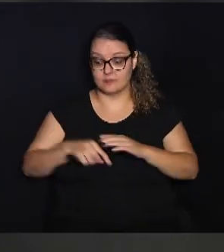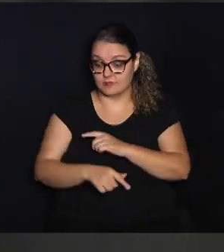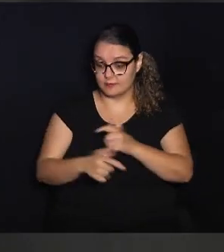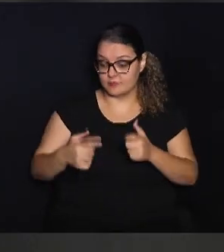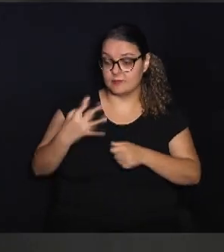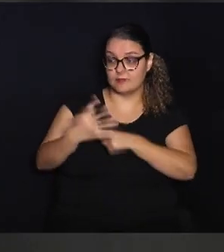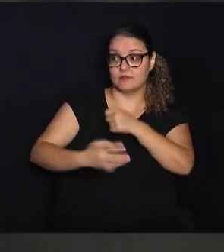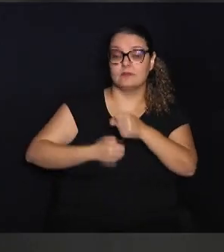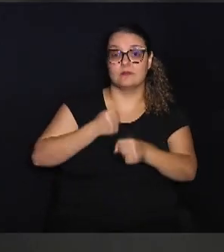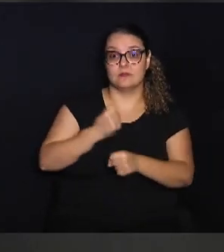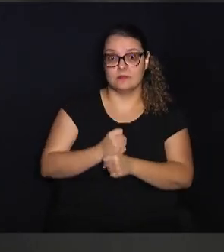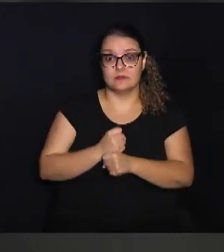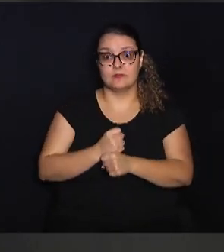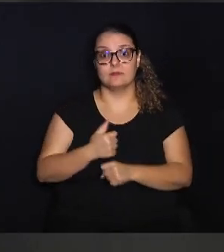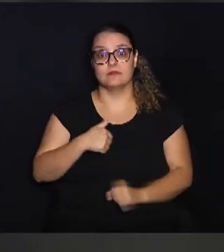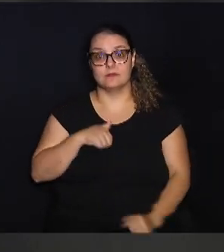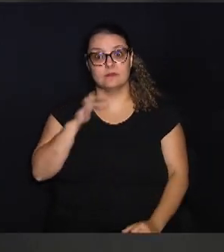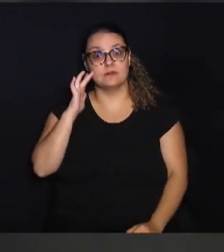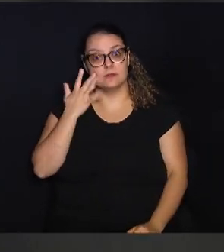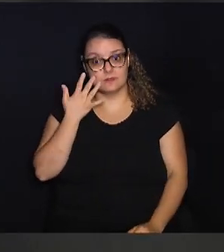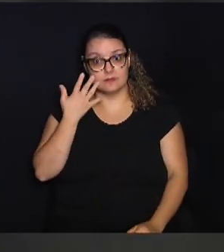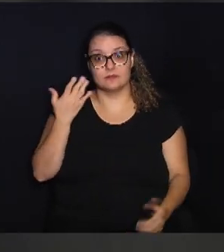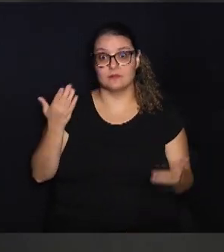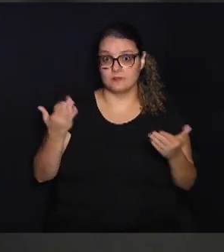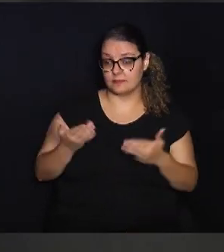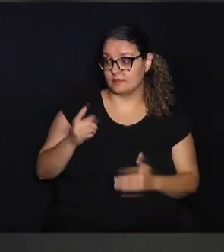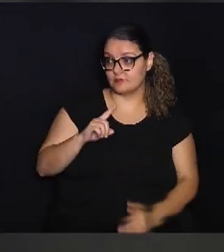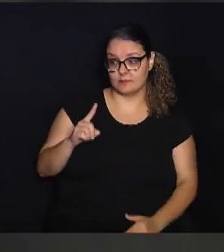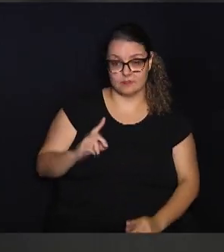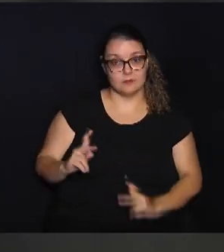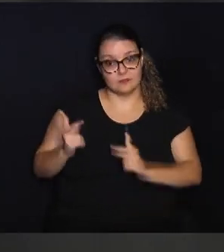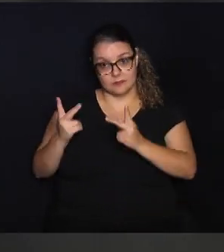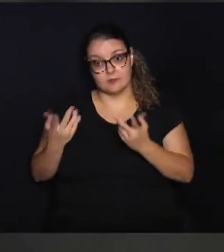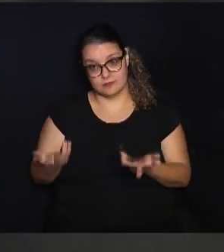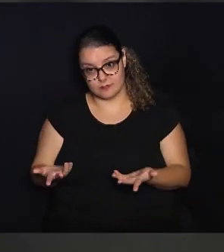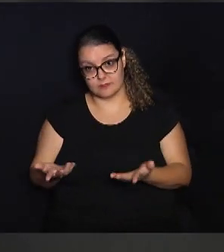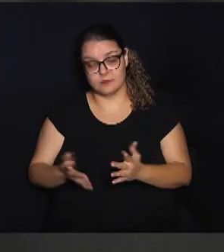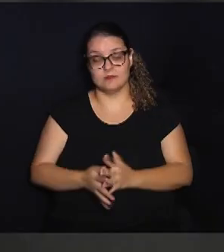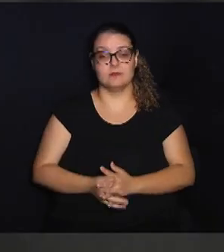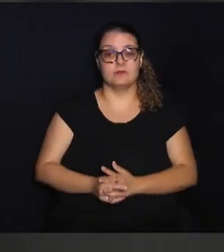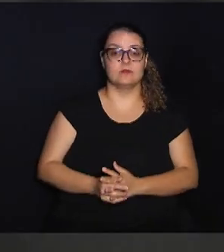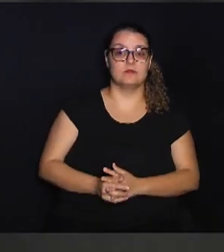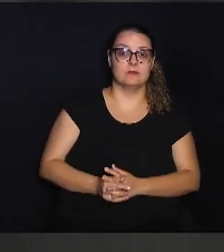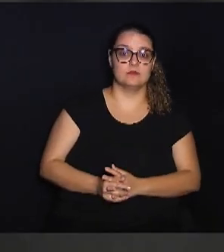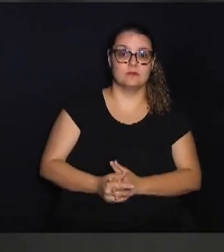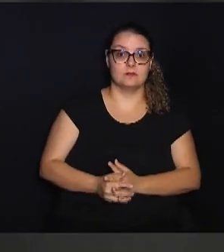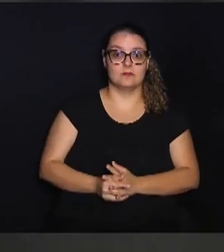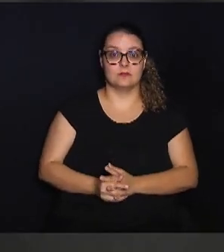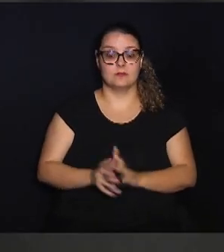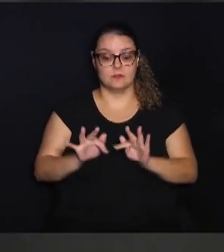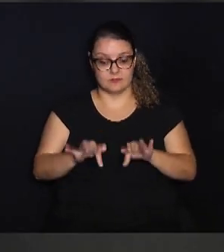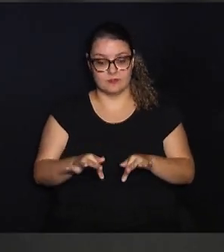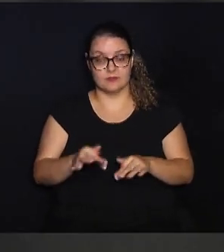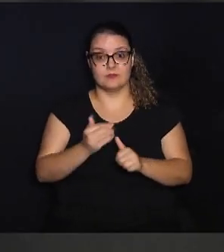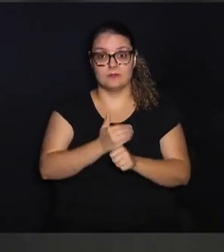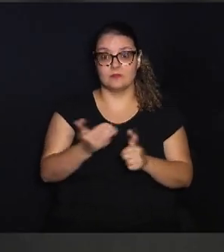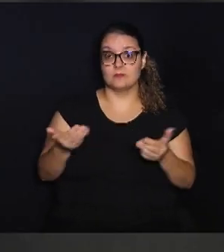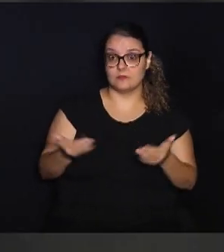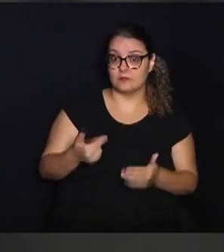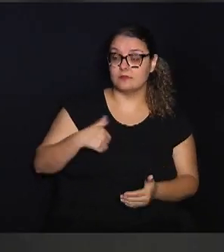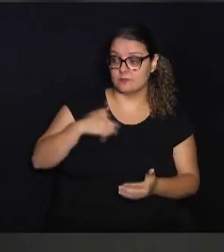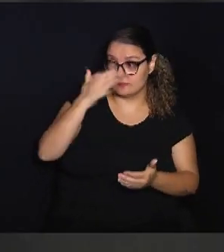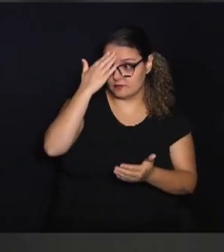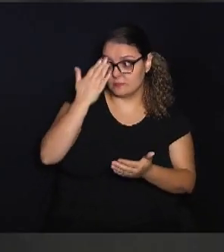4 anos. E eu considero que agora, não reeleito, né? Eu estou terminando o mandato agora. Eu